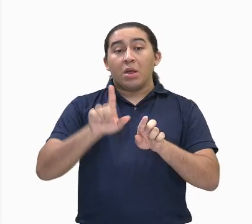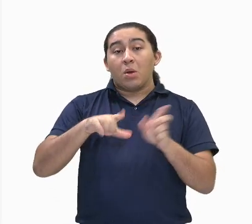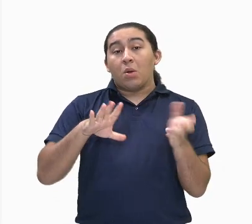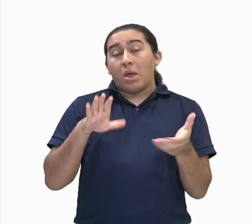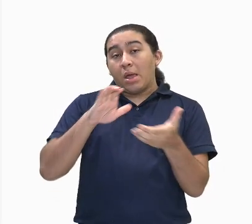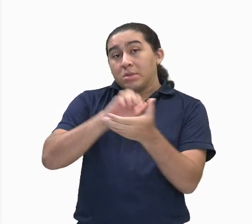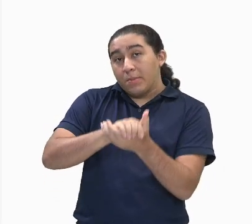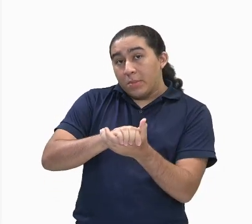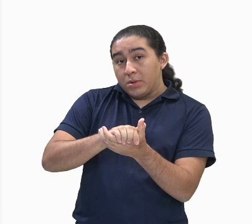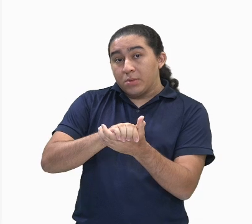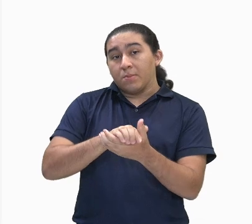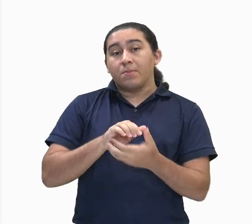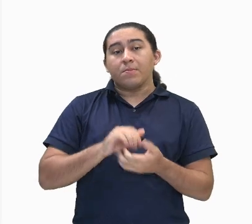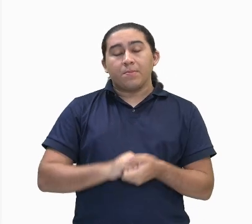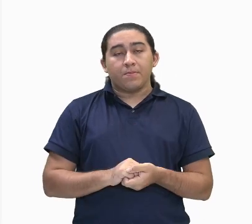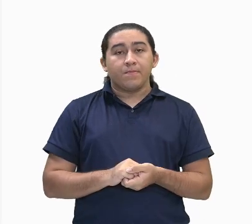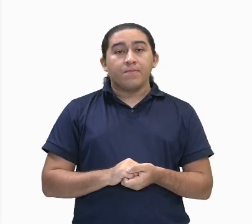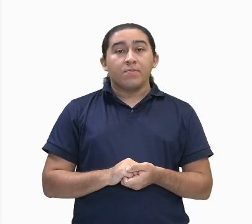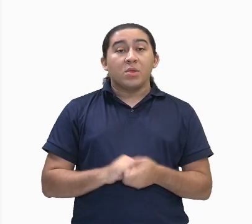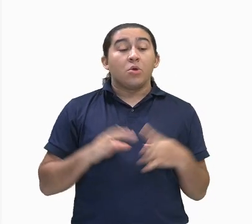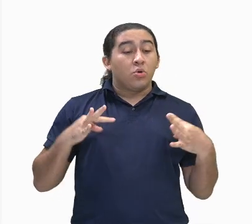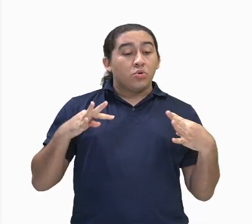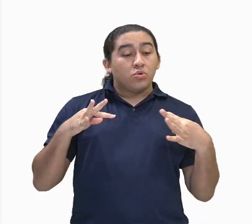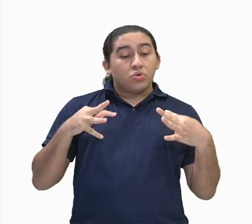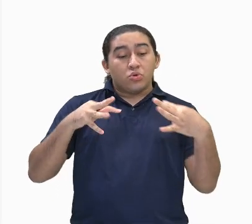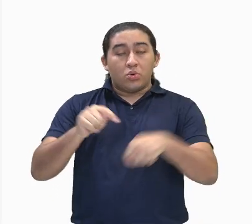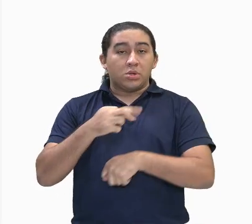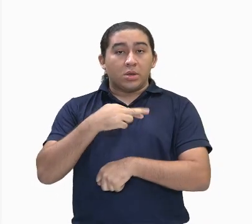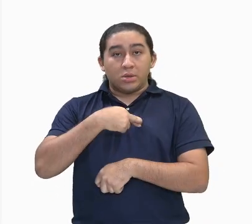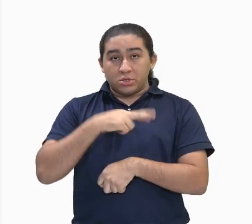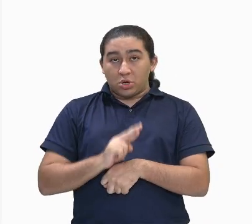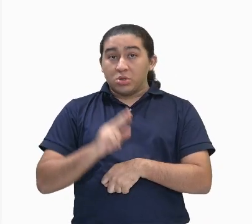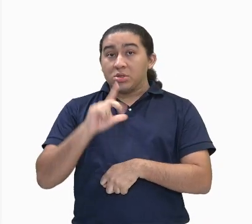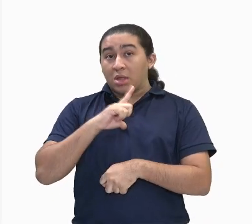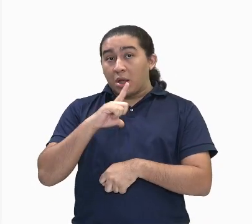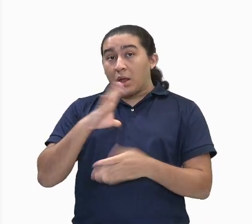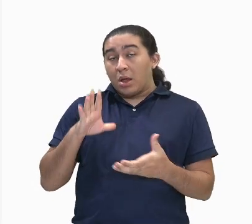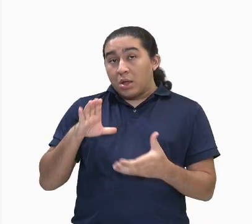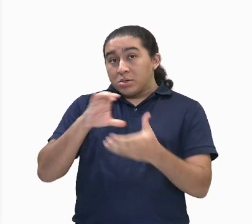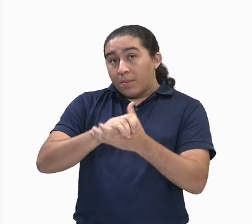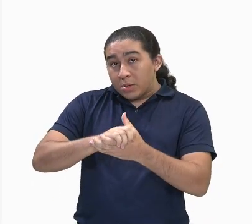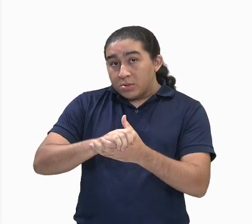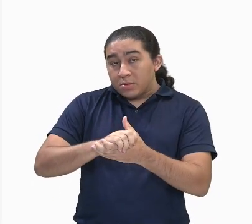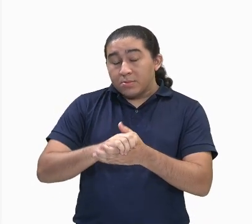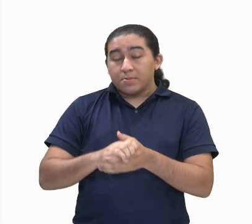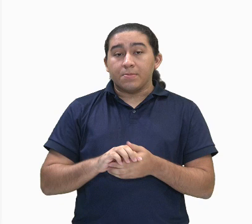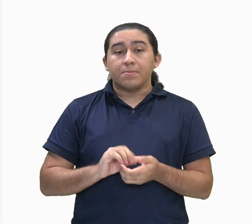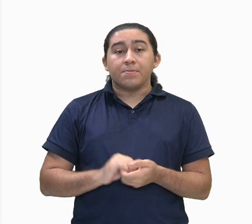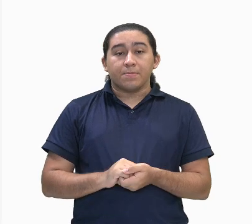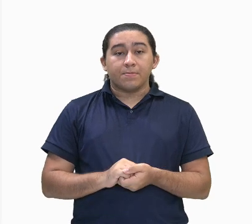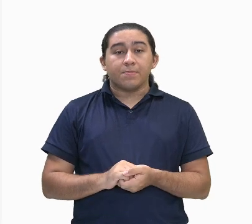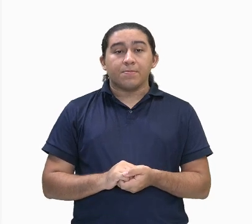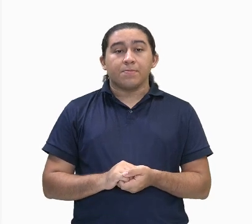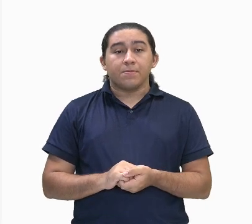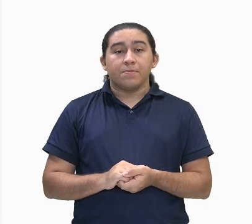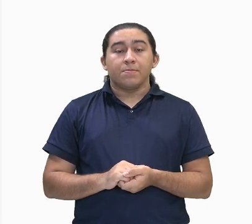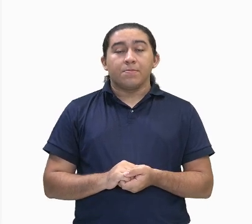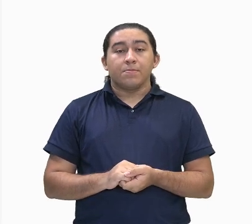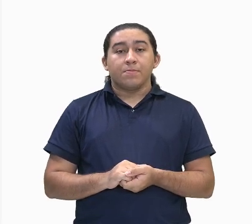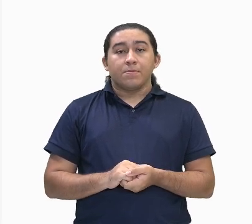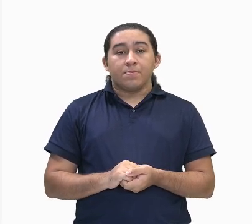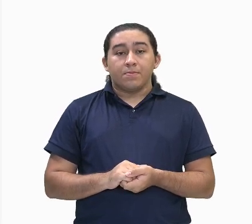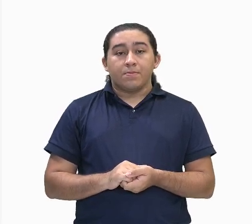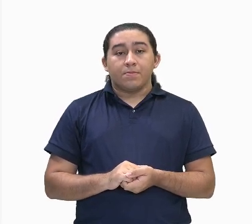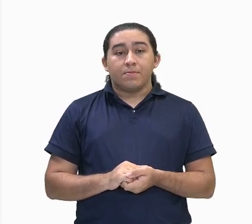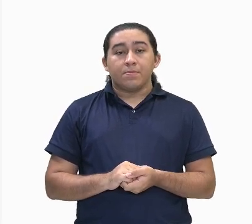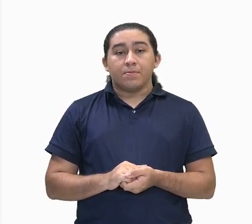casamento, presente em todas as religiões. As uniões sacramentais, como matrimônios cristãos ou